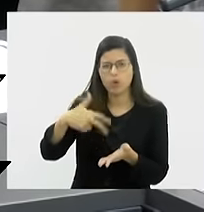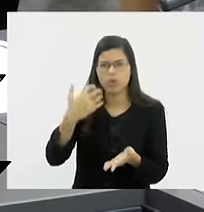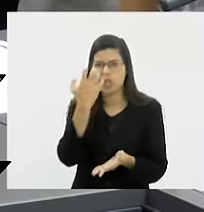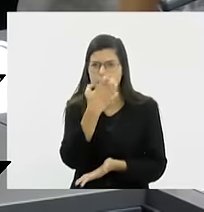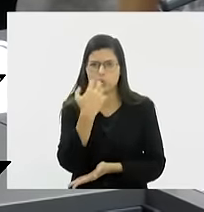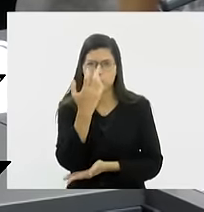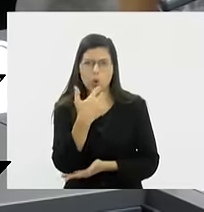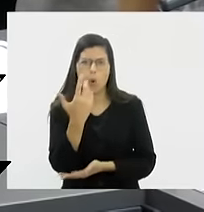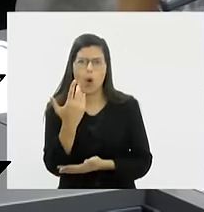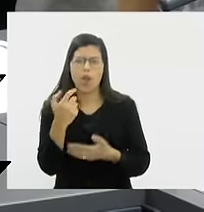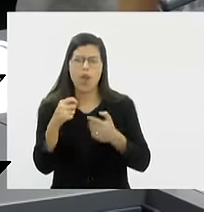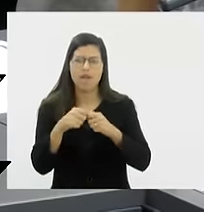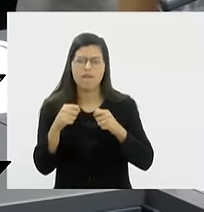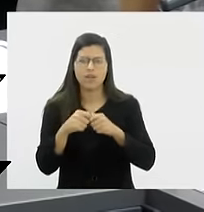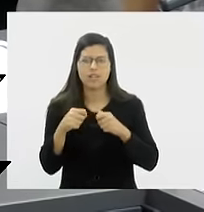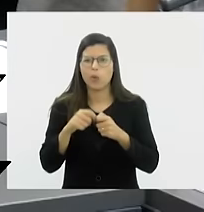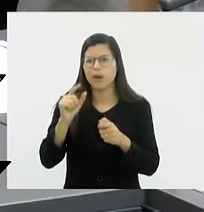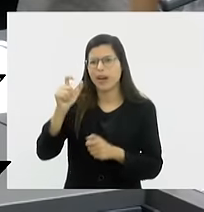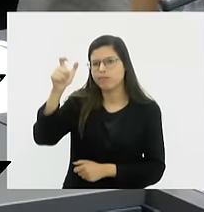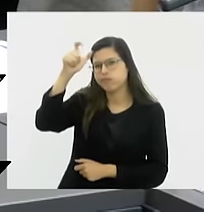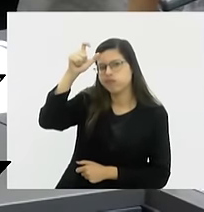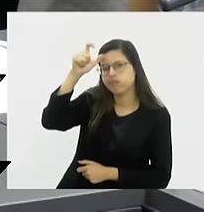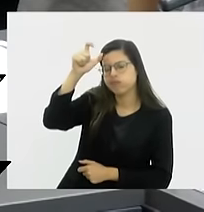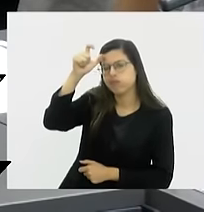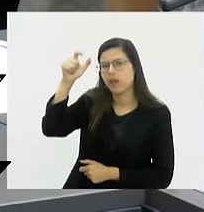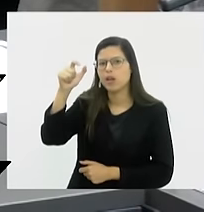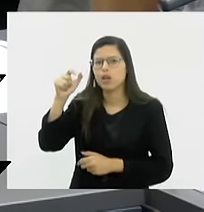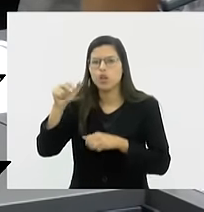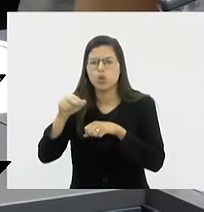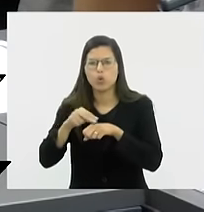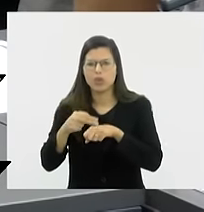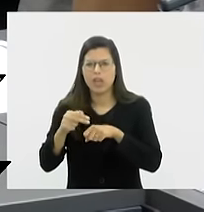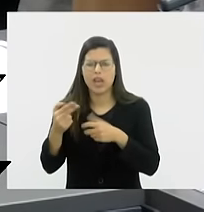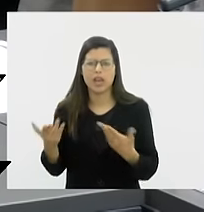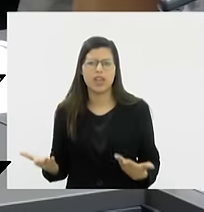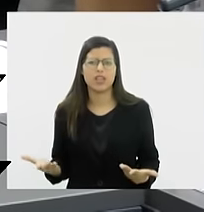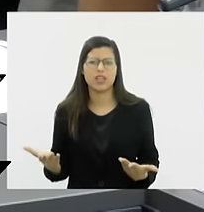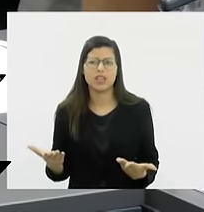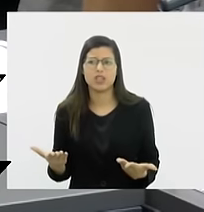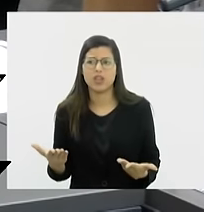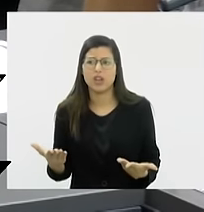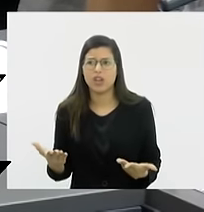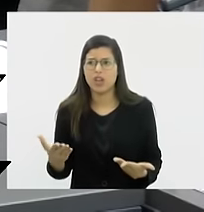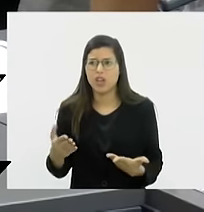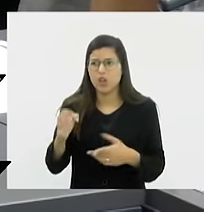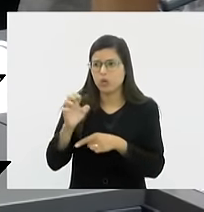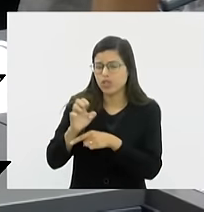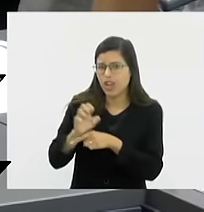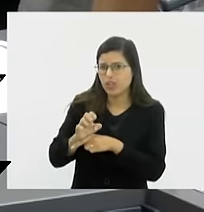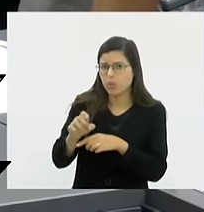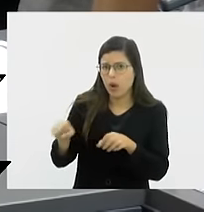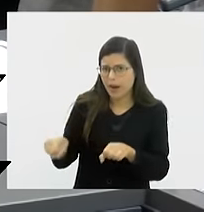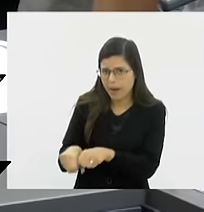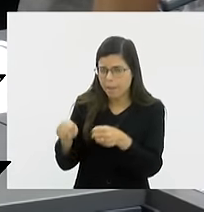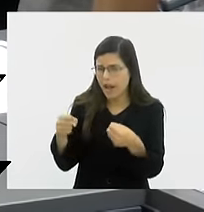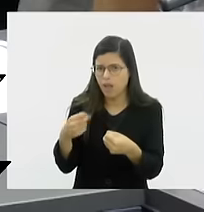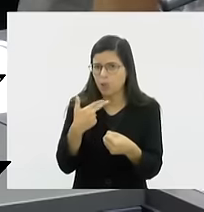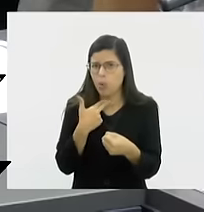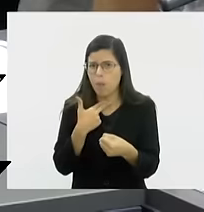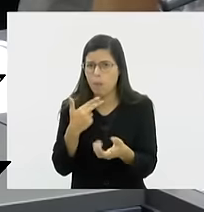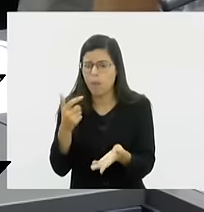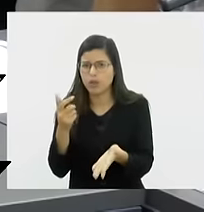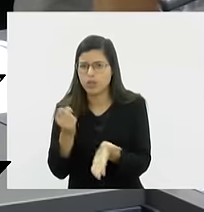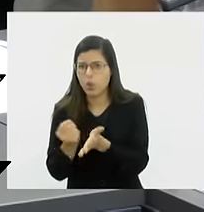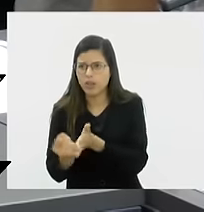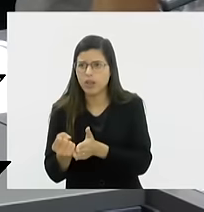satanismo e erotização. É o Deto botando dinheiro fora. Porra, meu irmão, e o Estado tá quebrado, não pode contratar por conta da lei de responsabilidade fiscal, não pode fazer